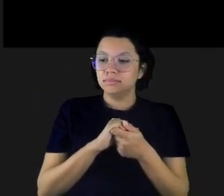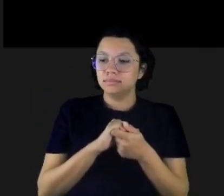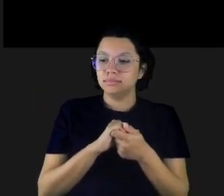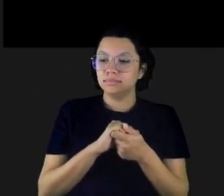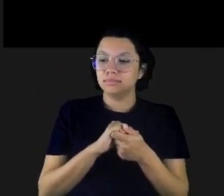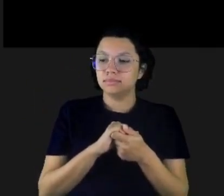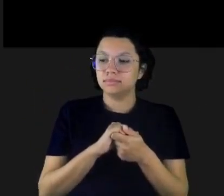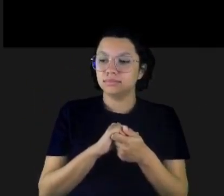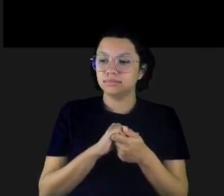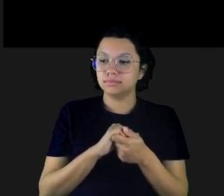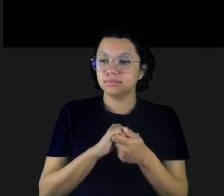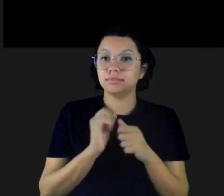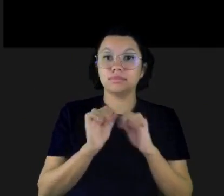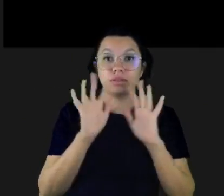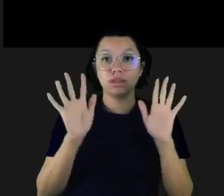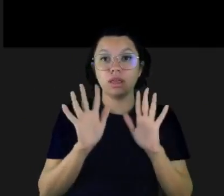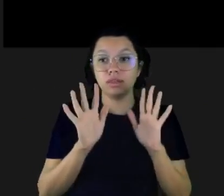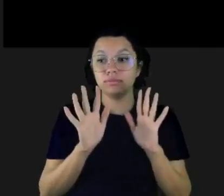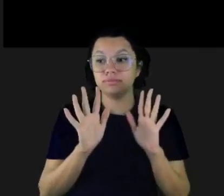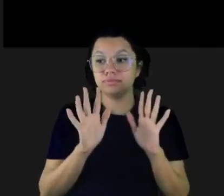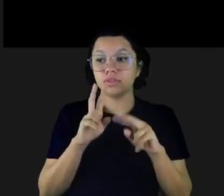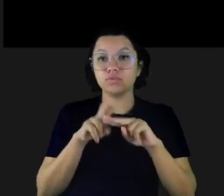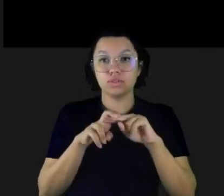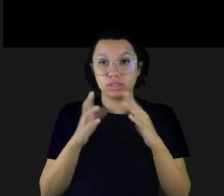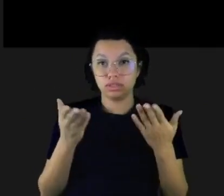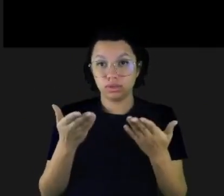Claro, vou sentar, gente.